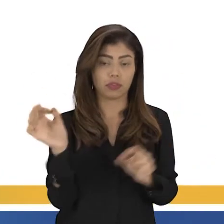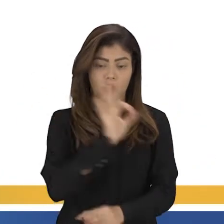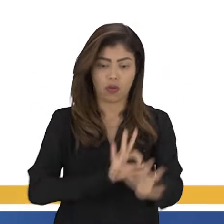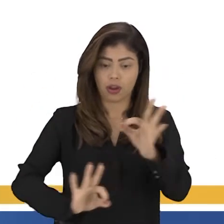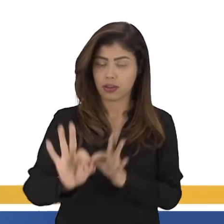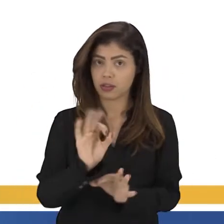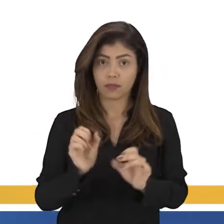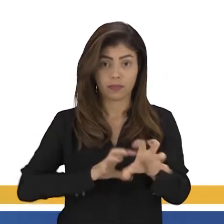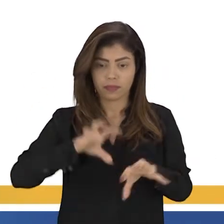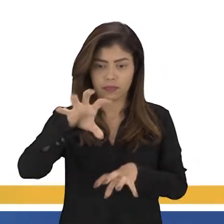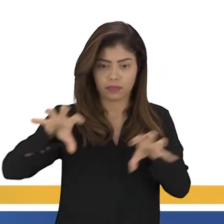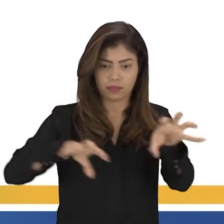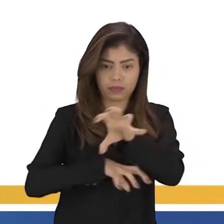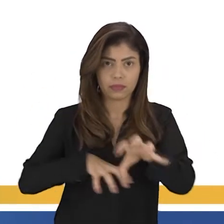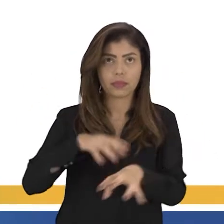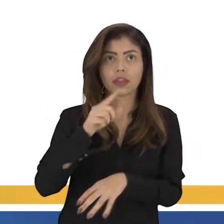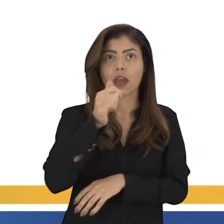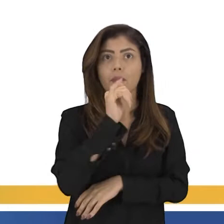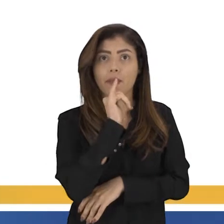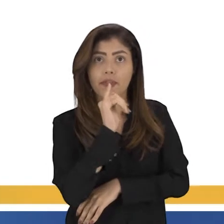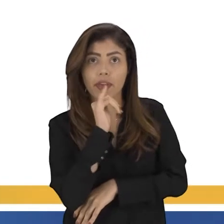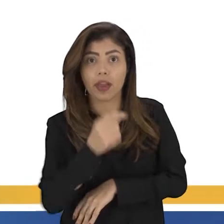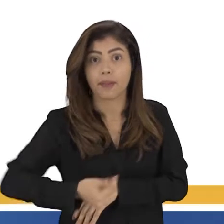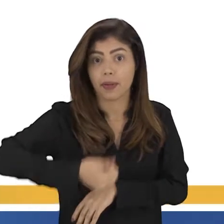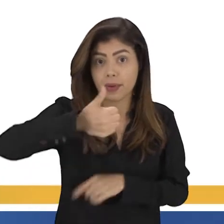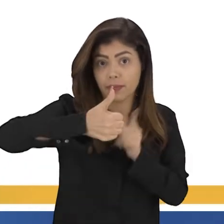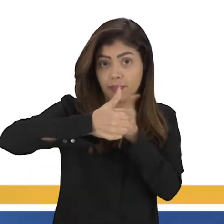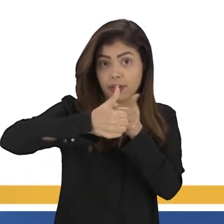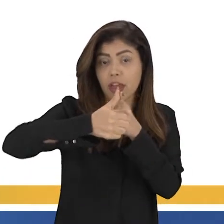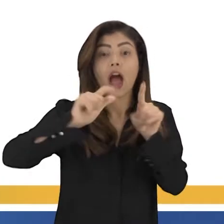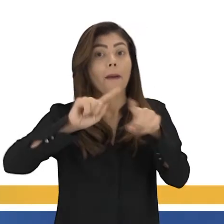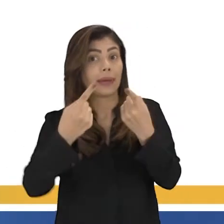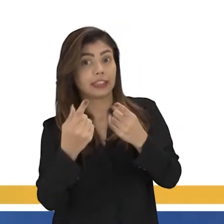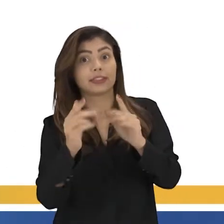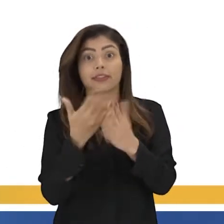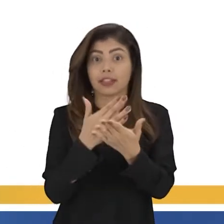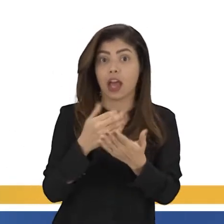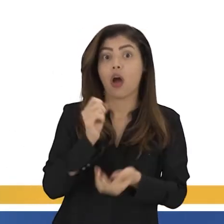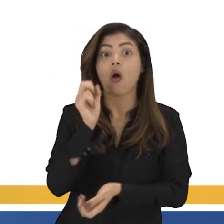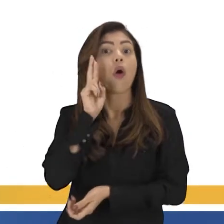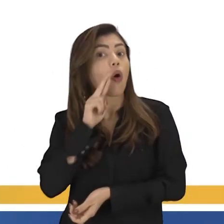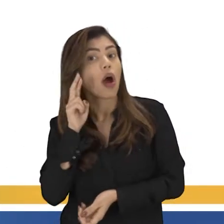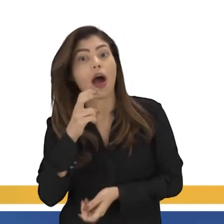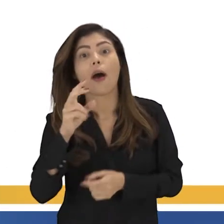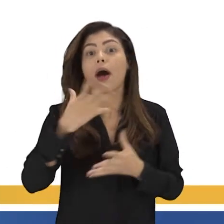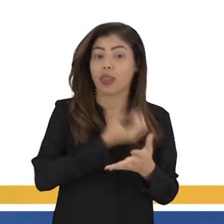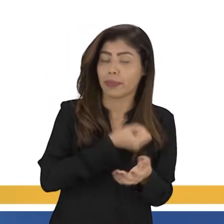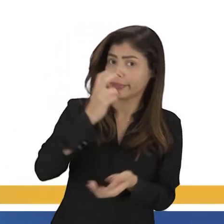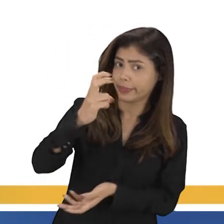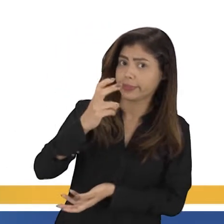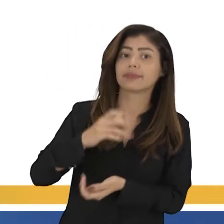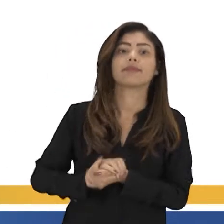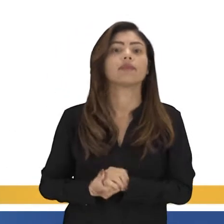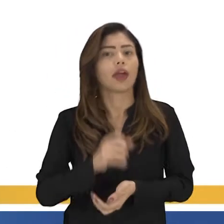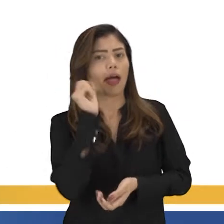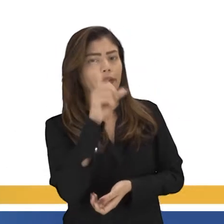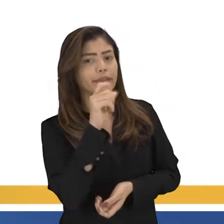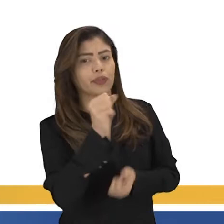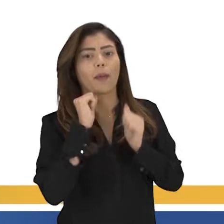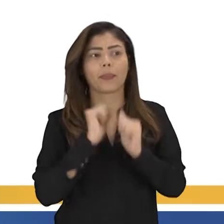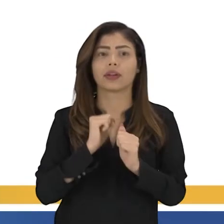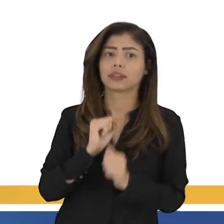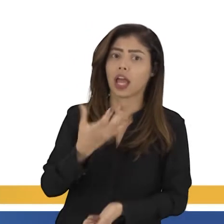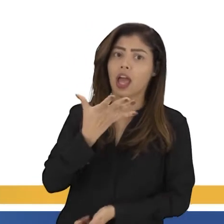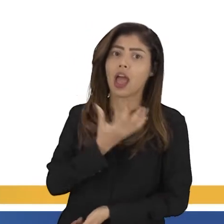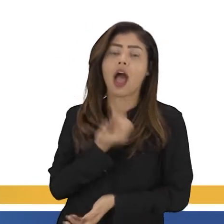caderno amarelo, por exemplo, essa questão aí é a primeira. Mas no caderno rosa, essa questão pode ser a número 5. No caderno azul, essa questão